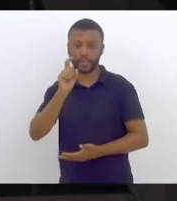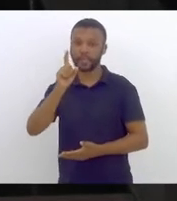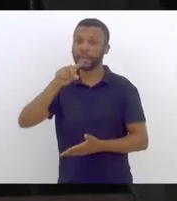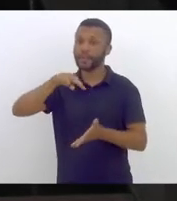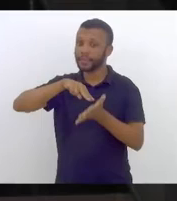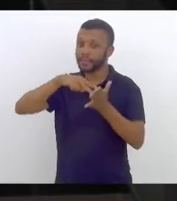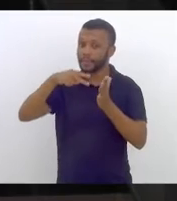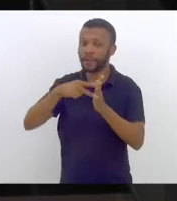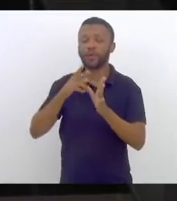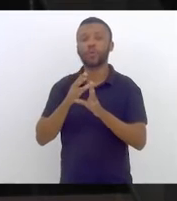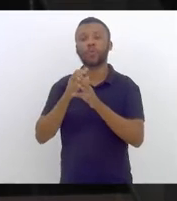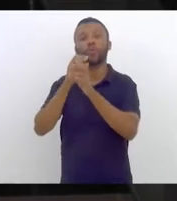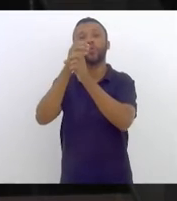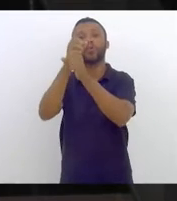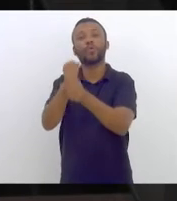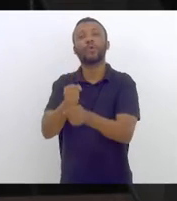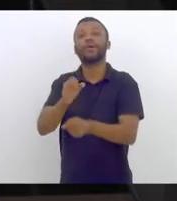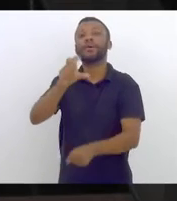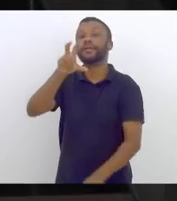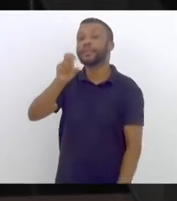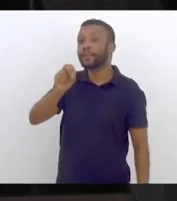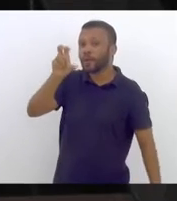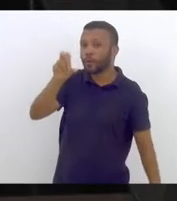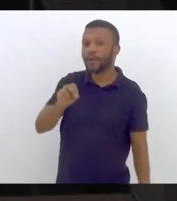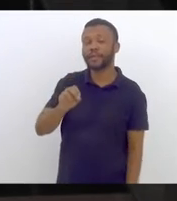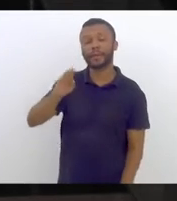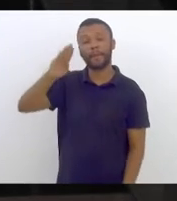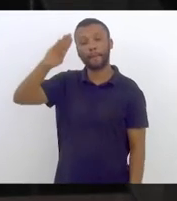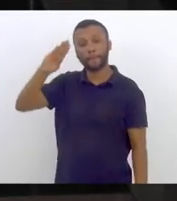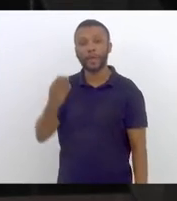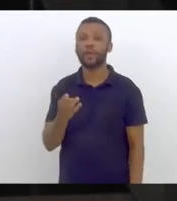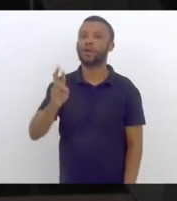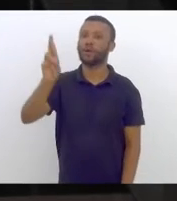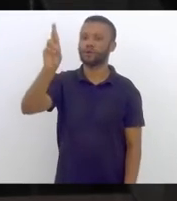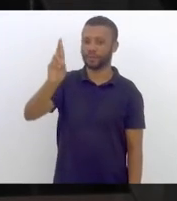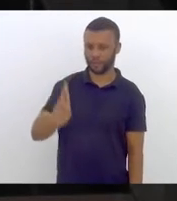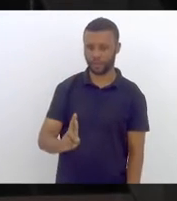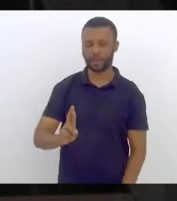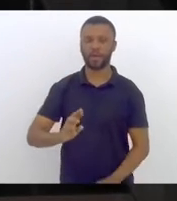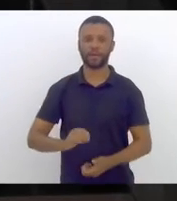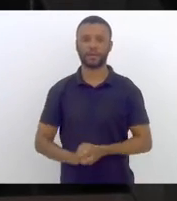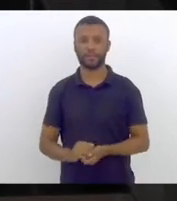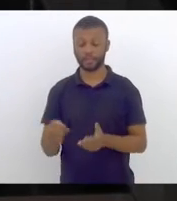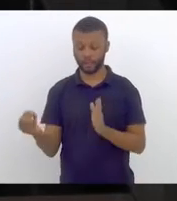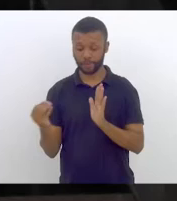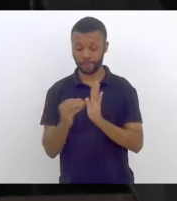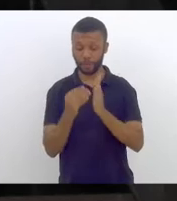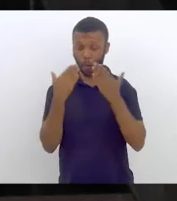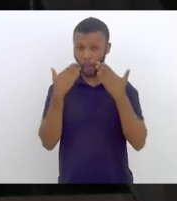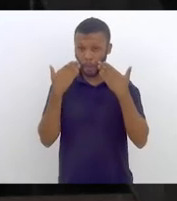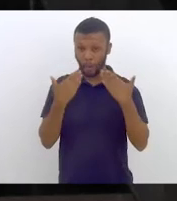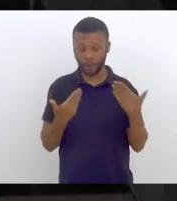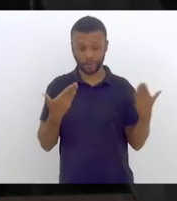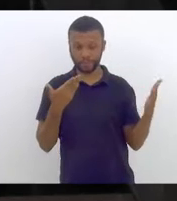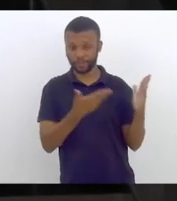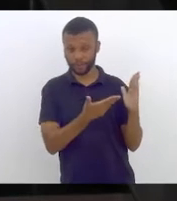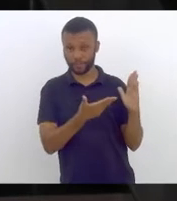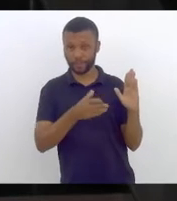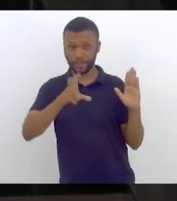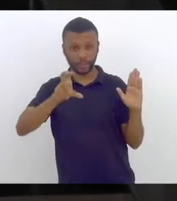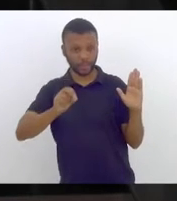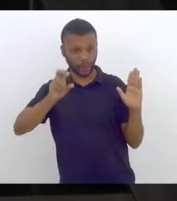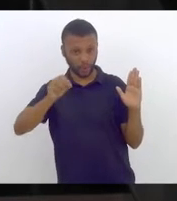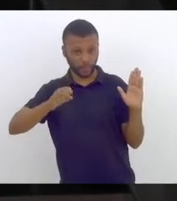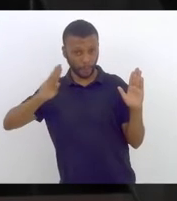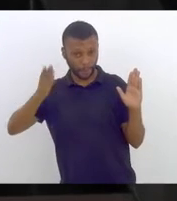50 bilhões de reais. Está lá escrito, 50 bilhões de reais. O líder